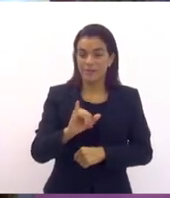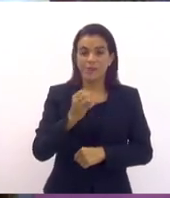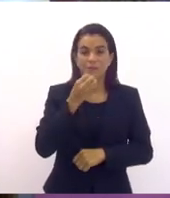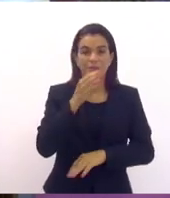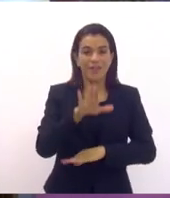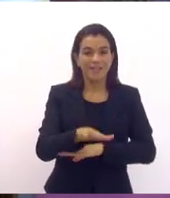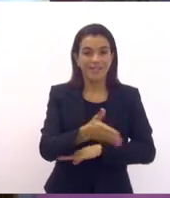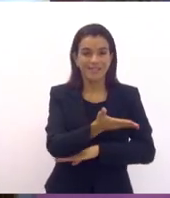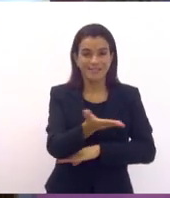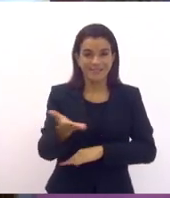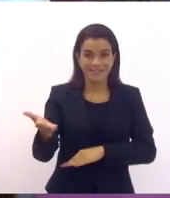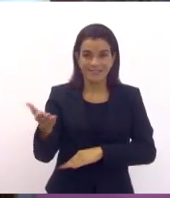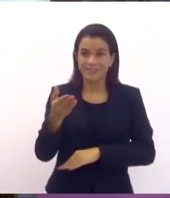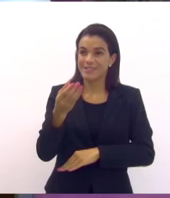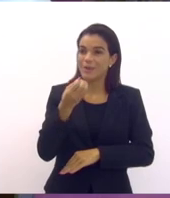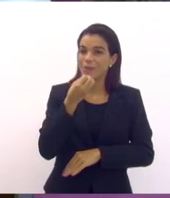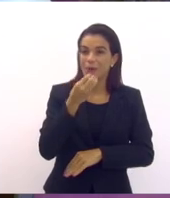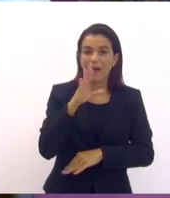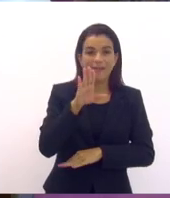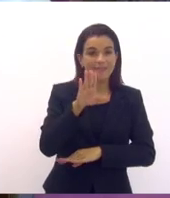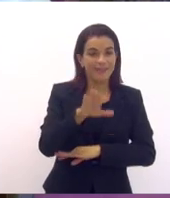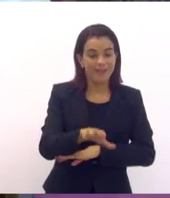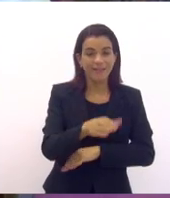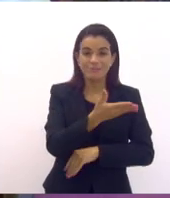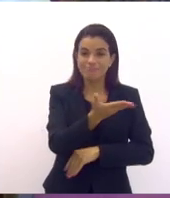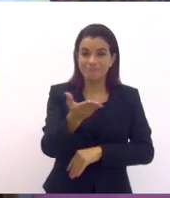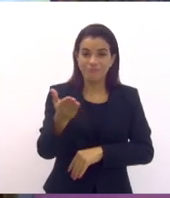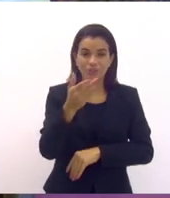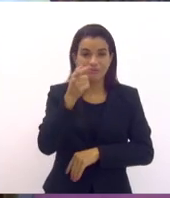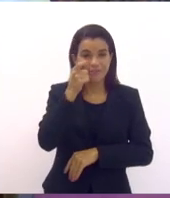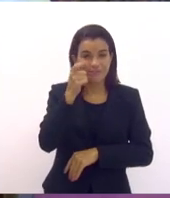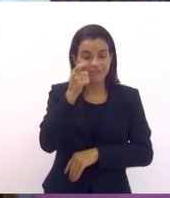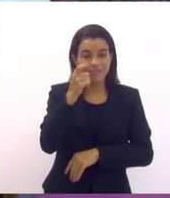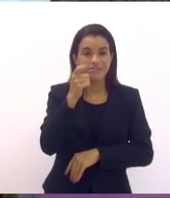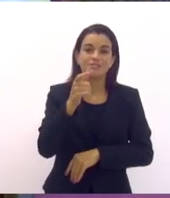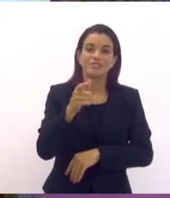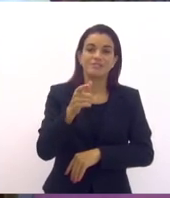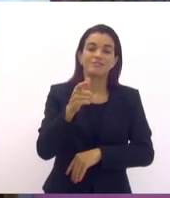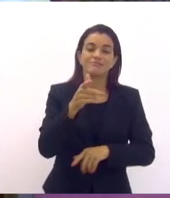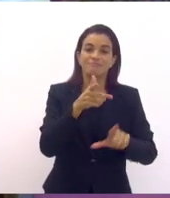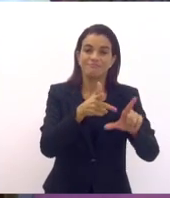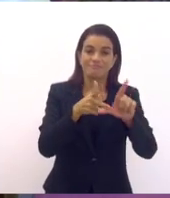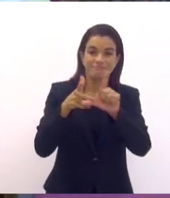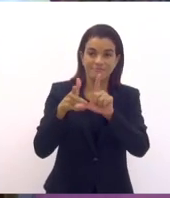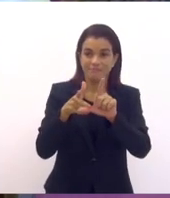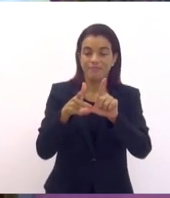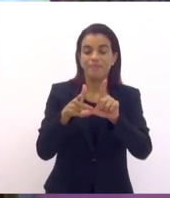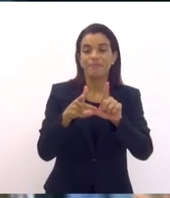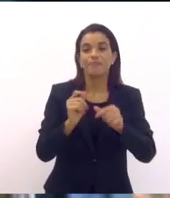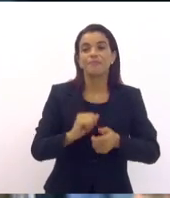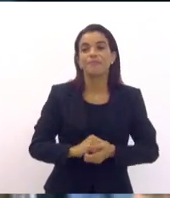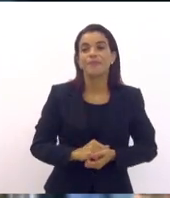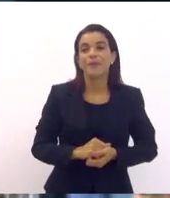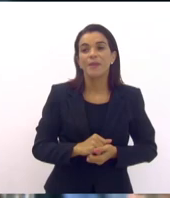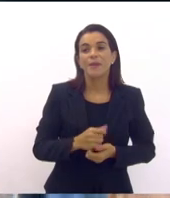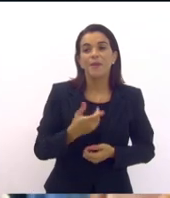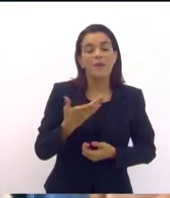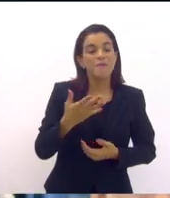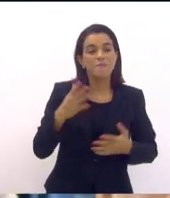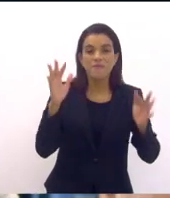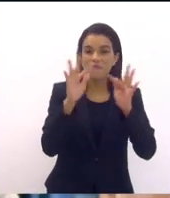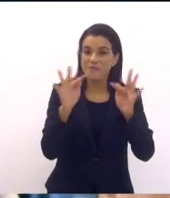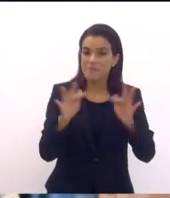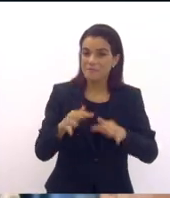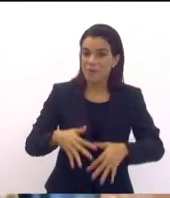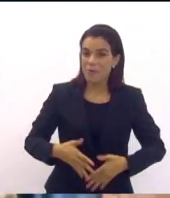Boa tarde a todos boa tarde aqueles que nos veem pelas transmissões Muito obrigado Luzia novamente por essa por esse convite está aqui